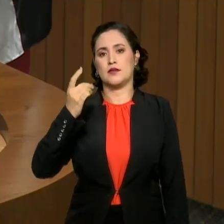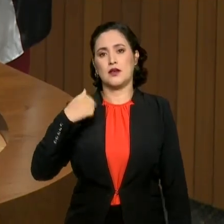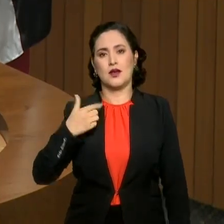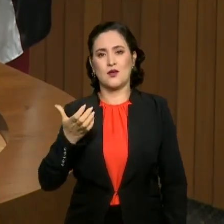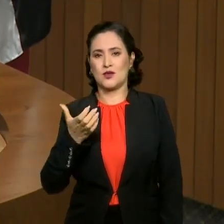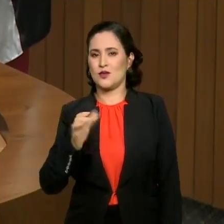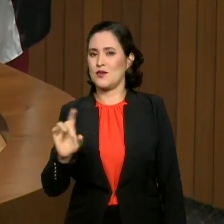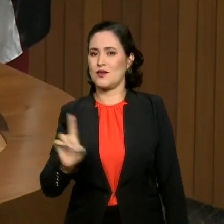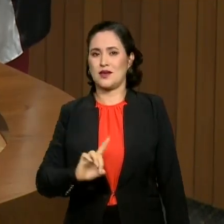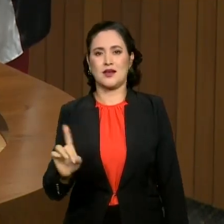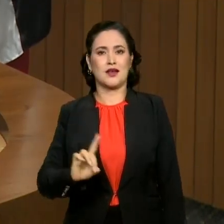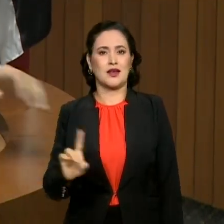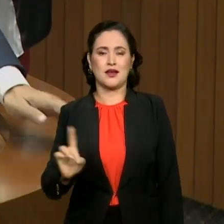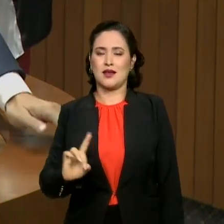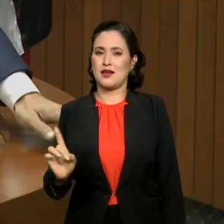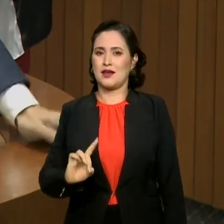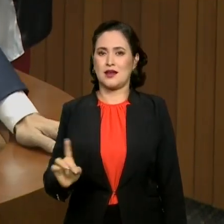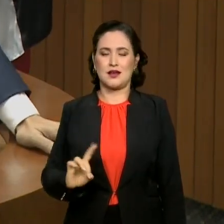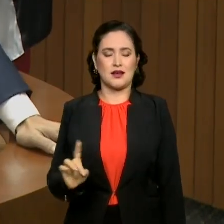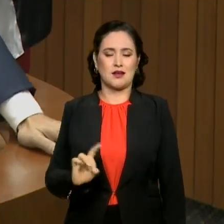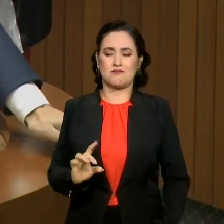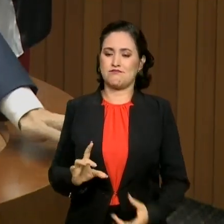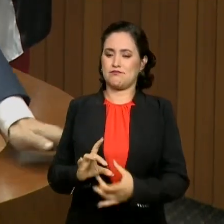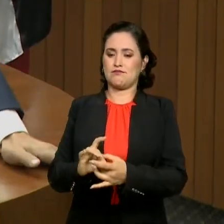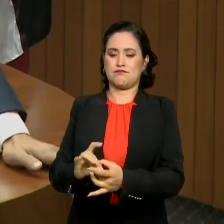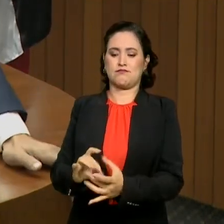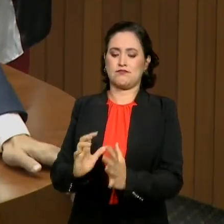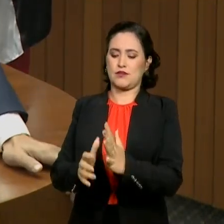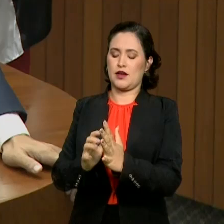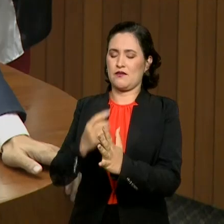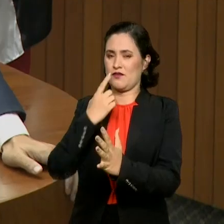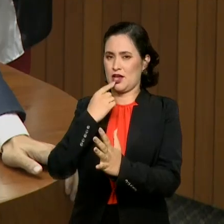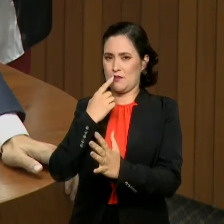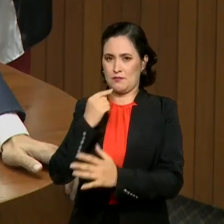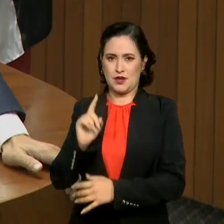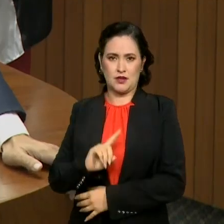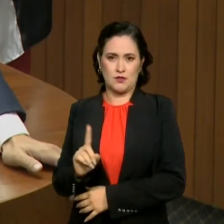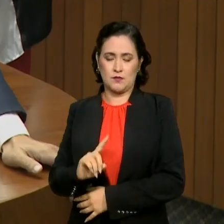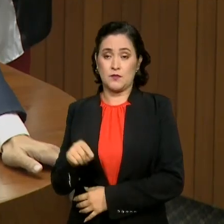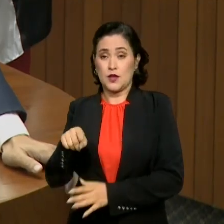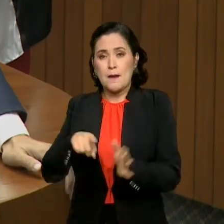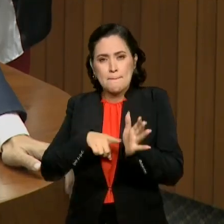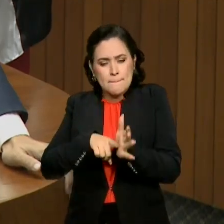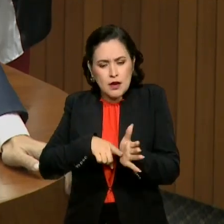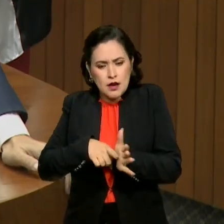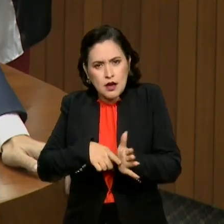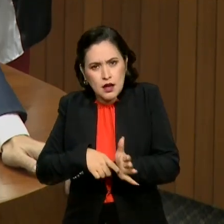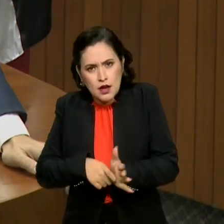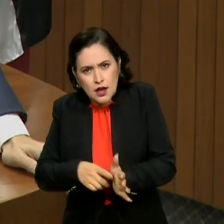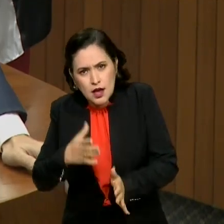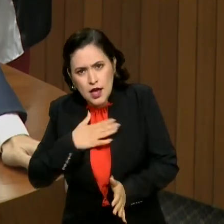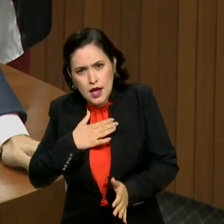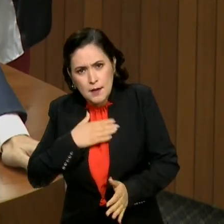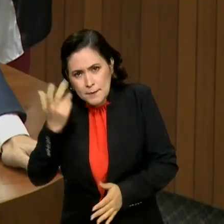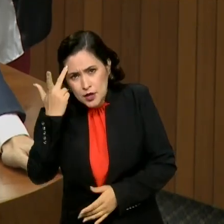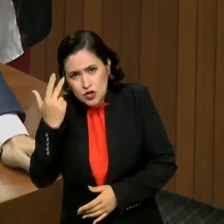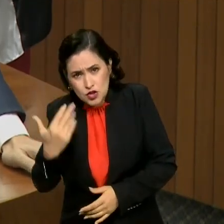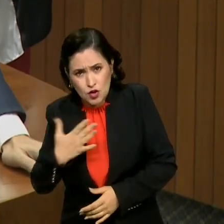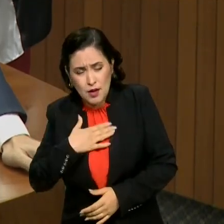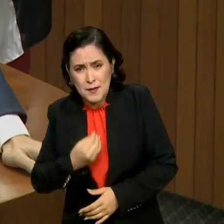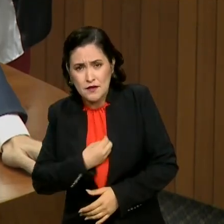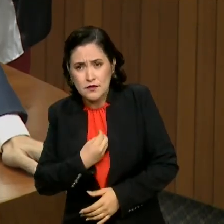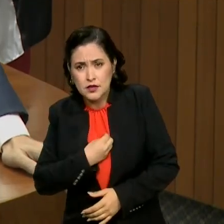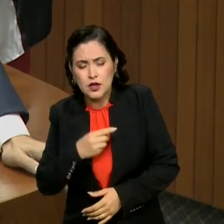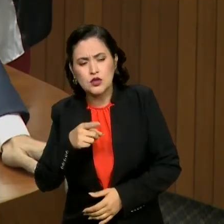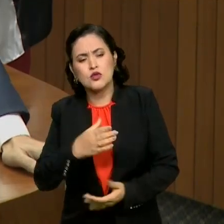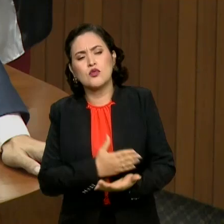estar filiado em Partido Vermelho. O senhor foi tão preciso, e é um estudioso da minha vida e da minha biografia, quando disse, olha, tu